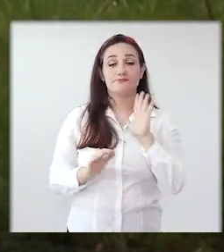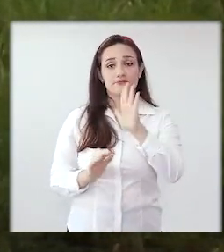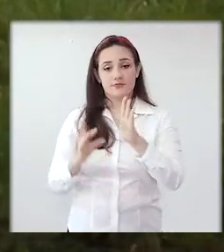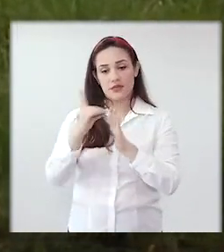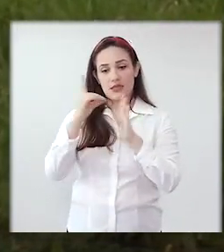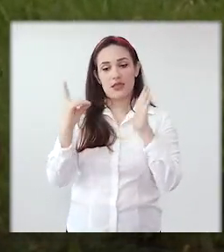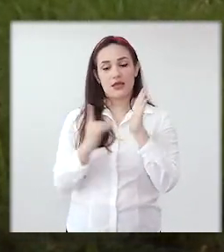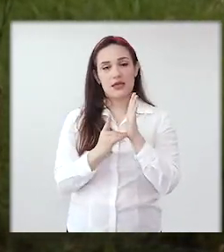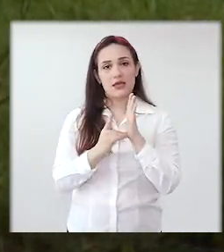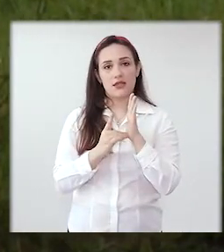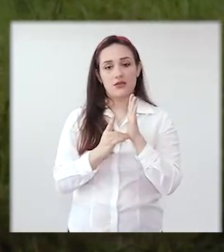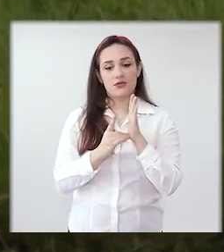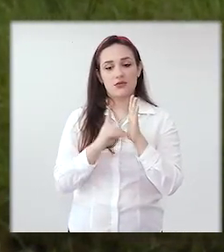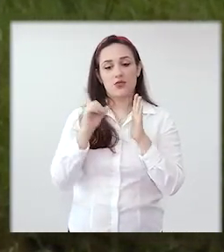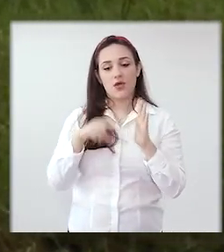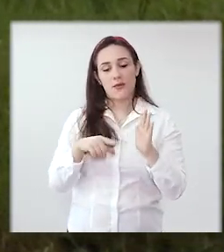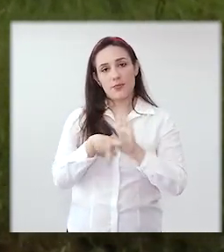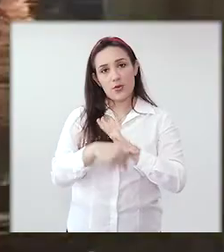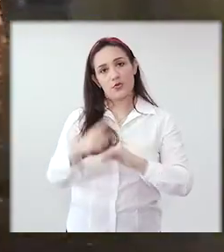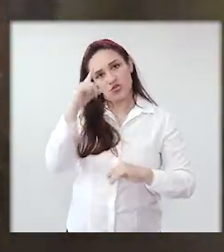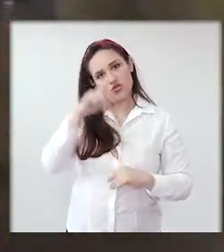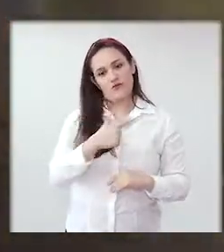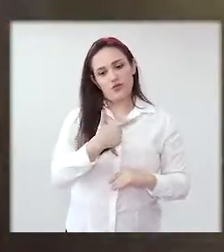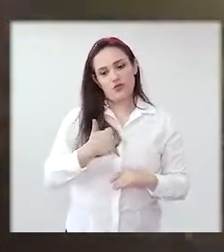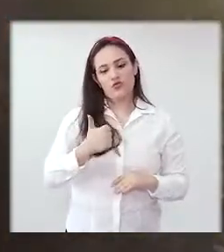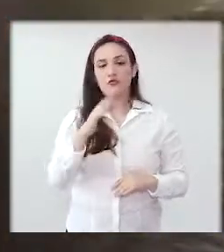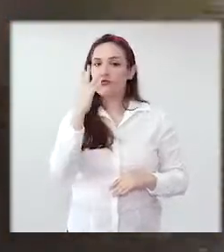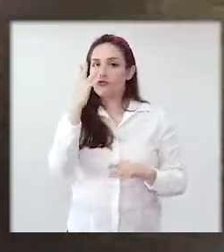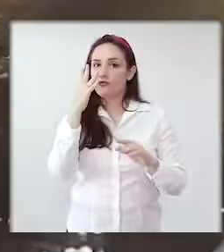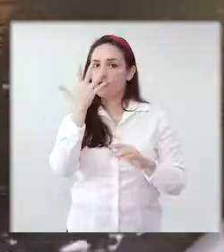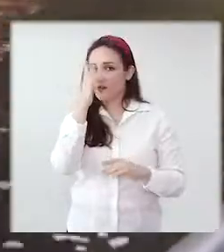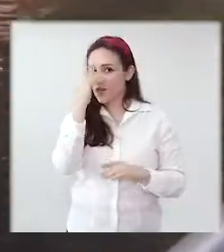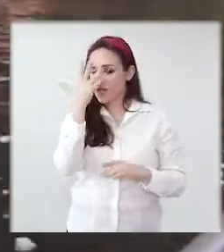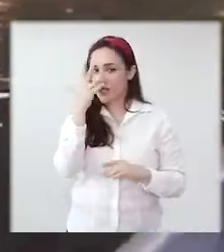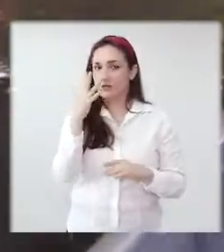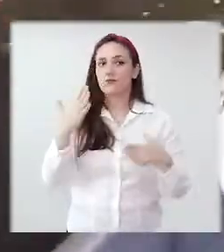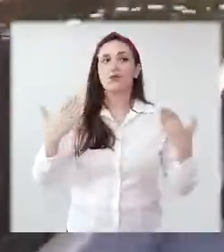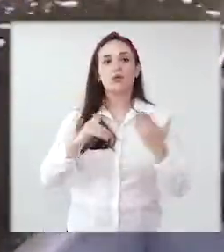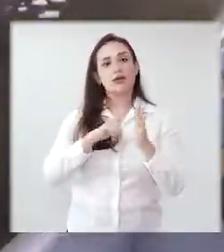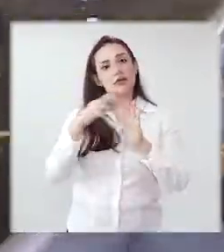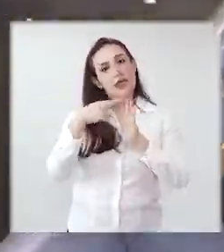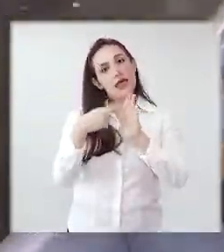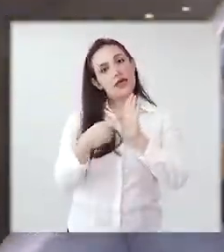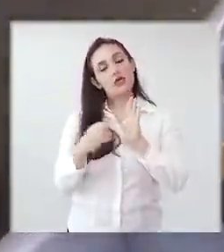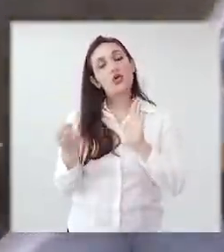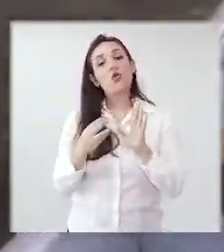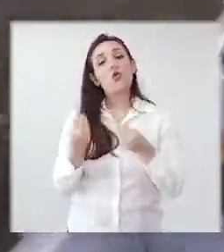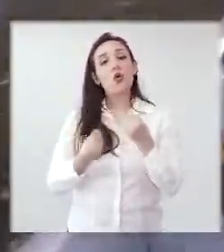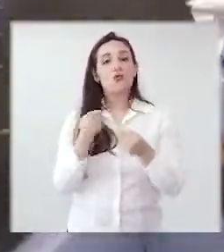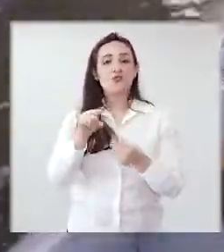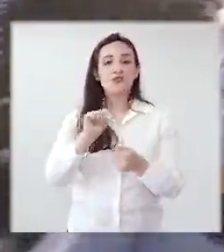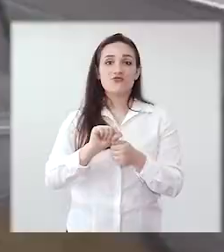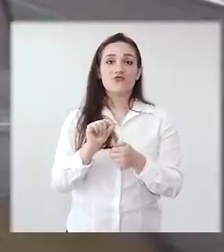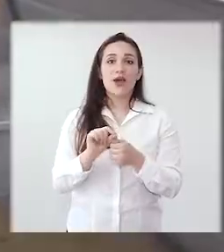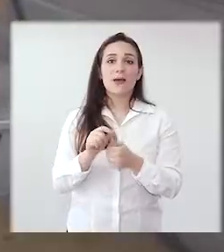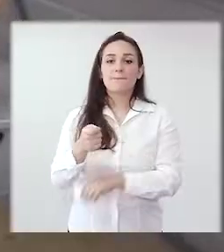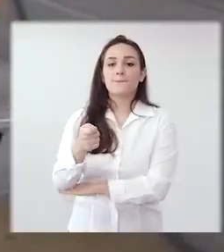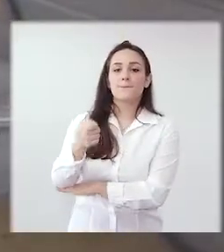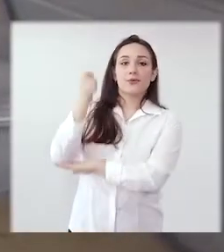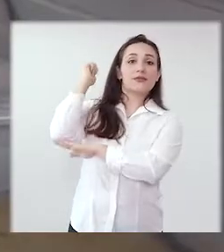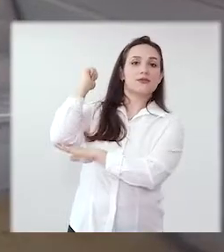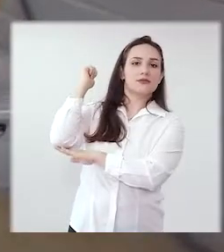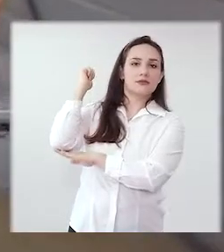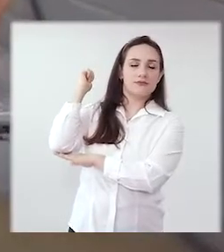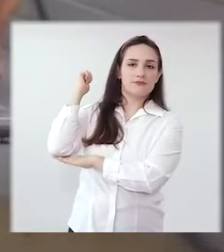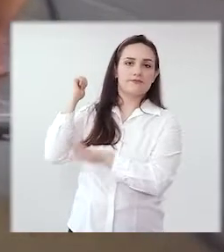decreto normativo de 21 de fevereiro, o governo estadual atualizou o regulamento da atividade pesqueira no estado. A